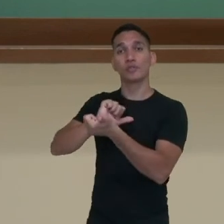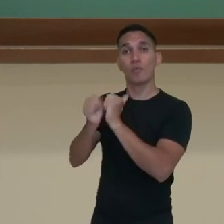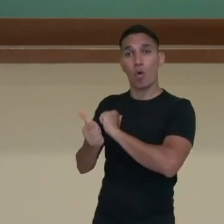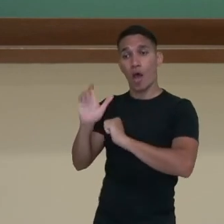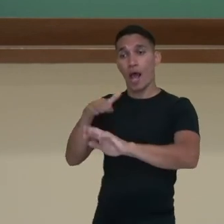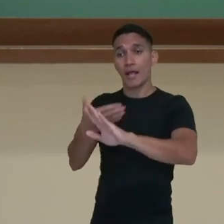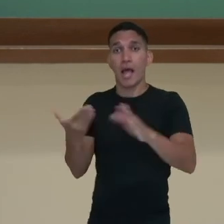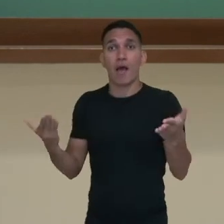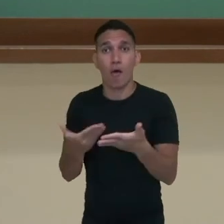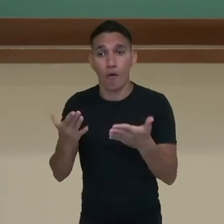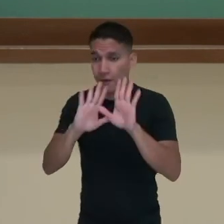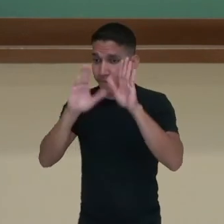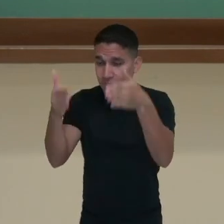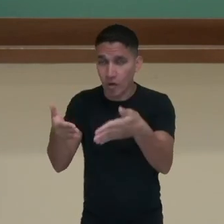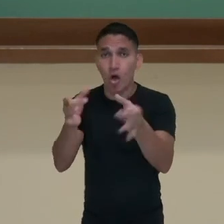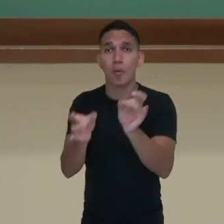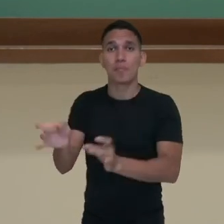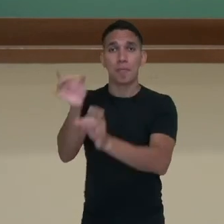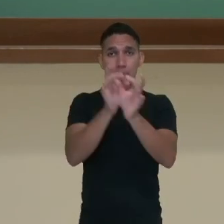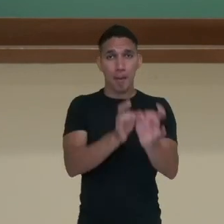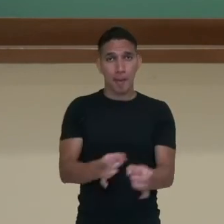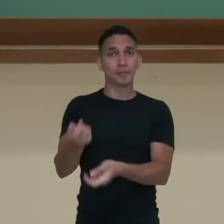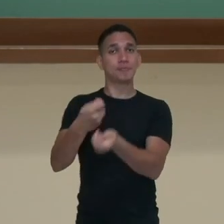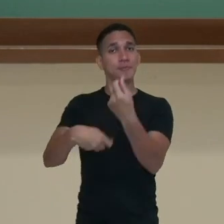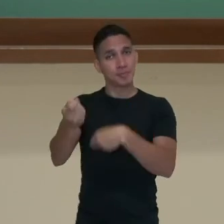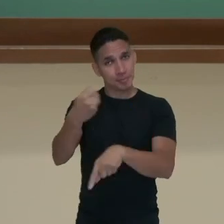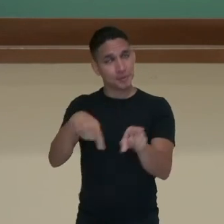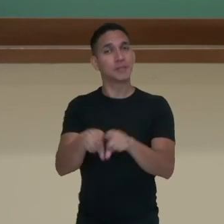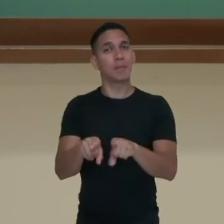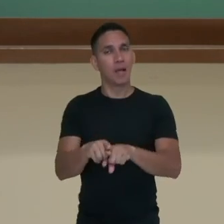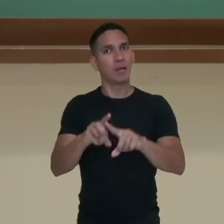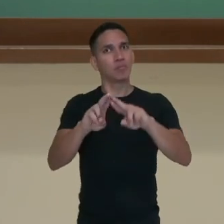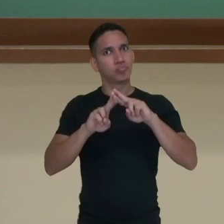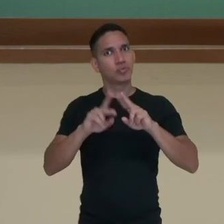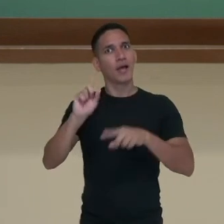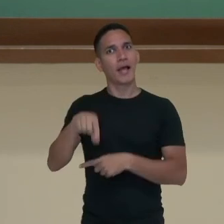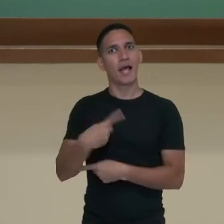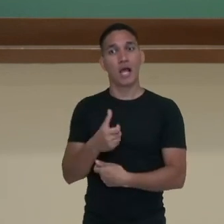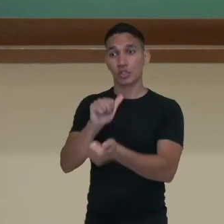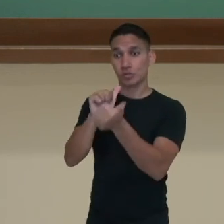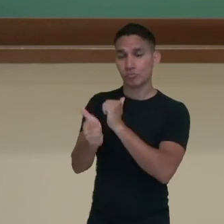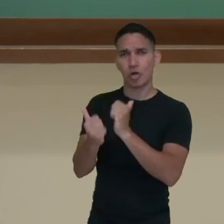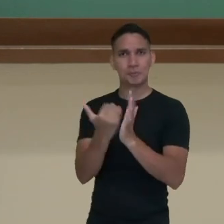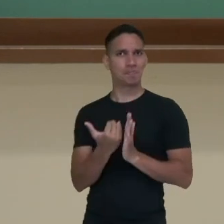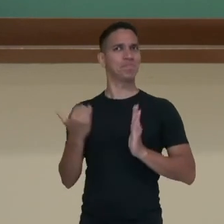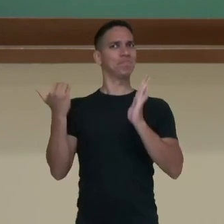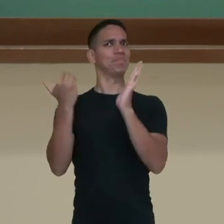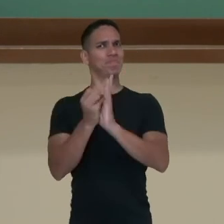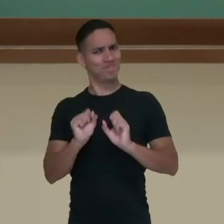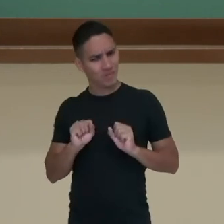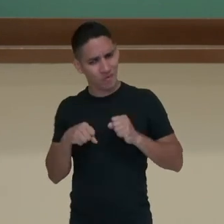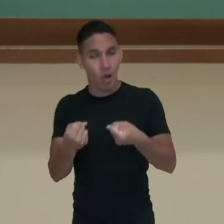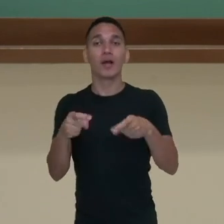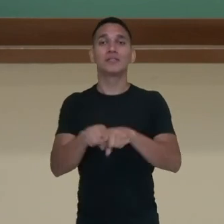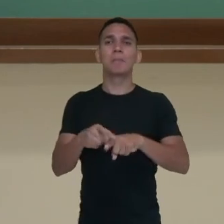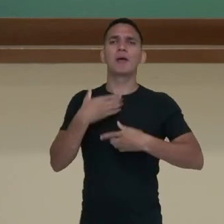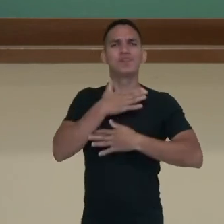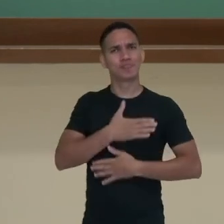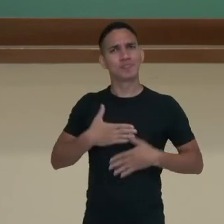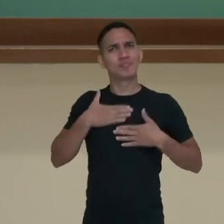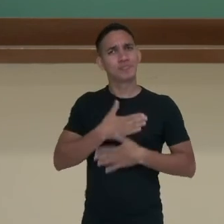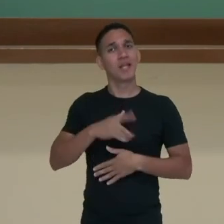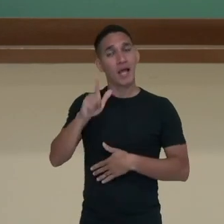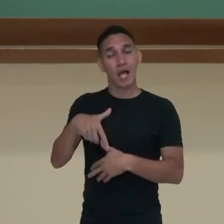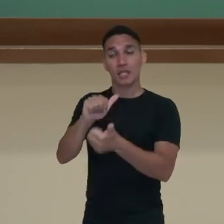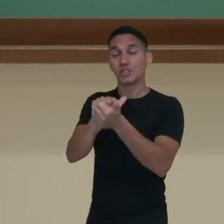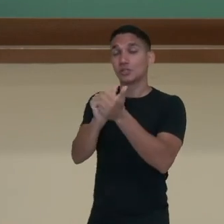voltado à comercialização. E que além de um esporte de alto rendimento, um esporte de recreativo, um esporte que nós vimos,